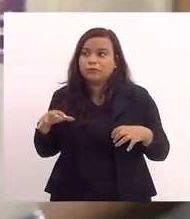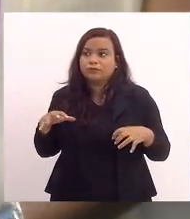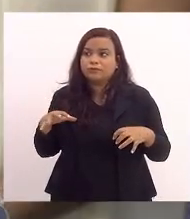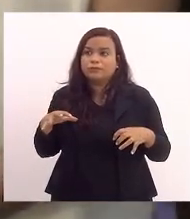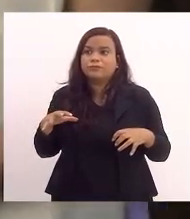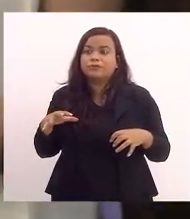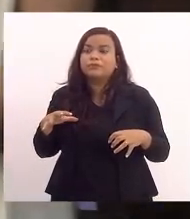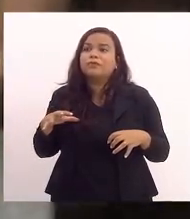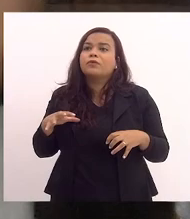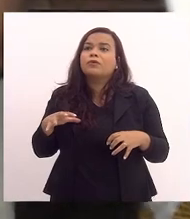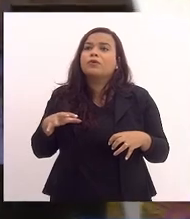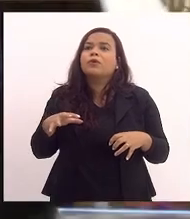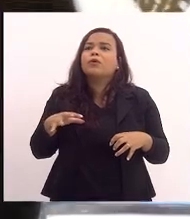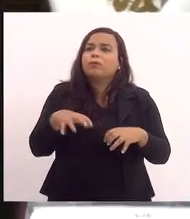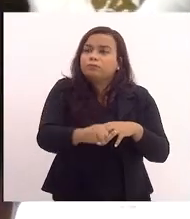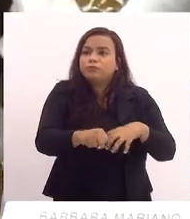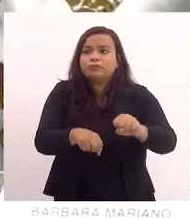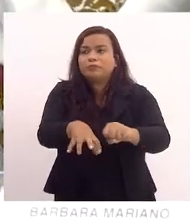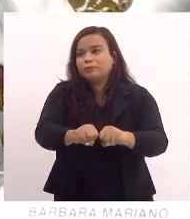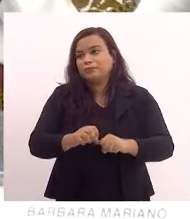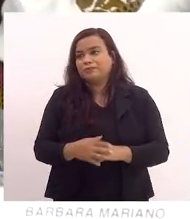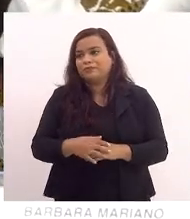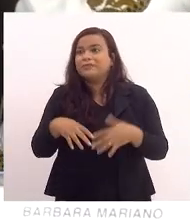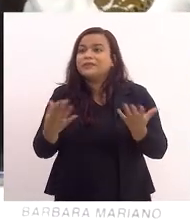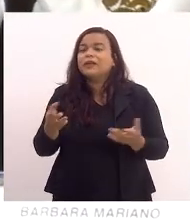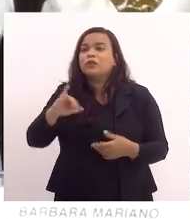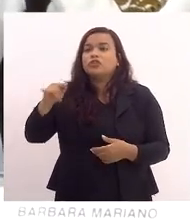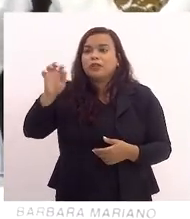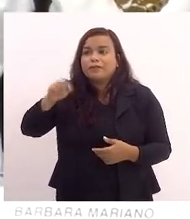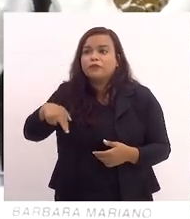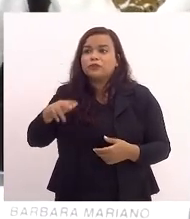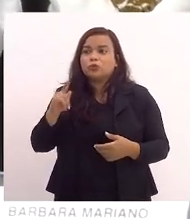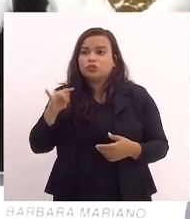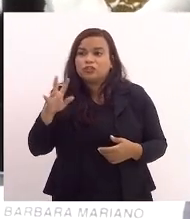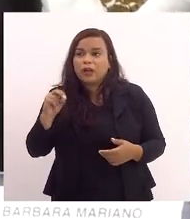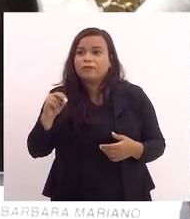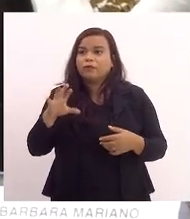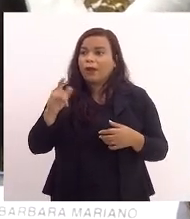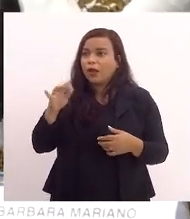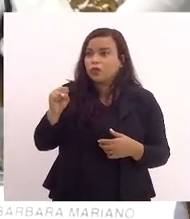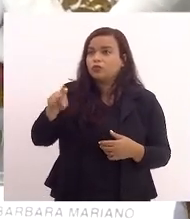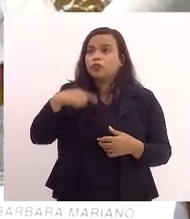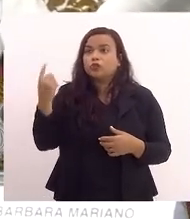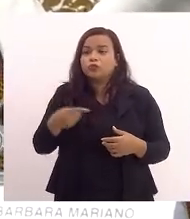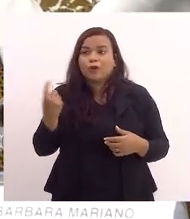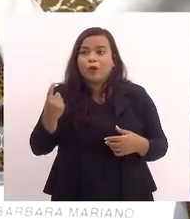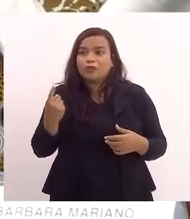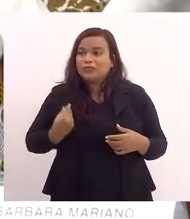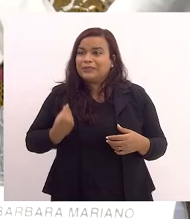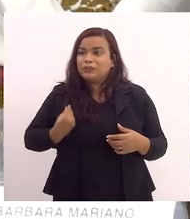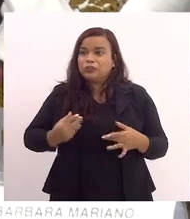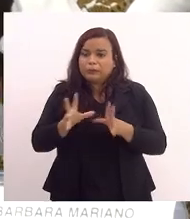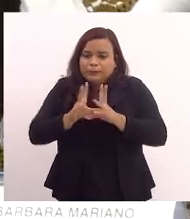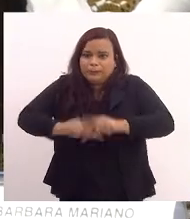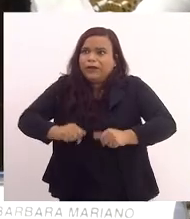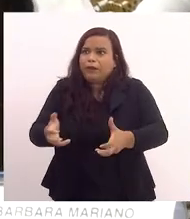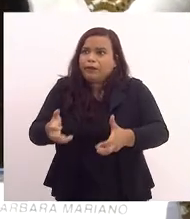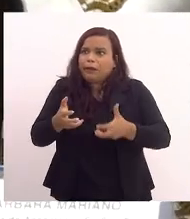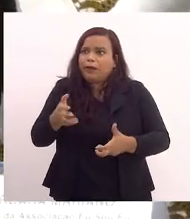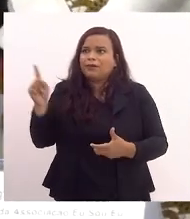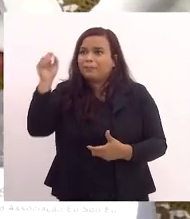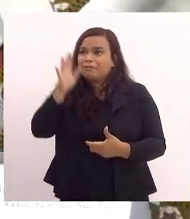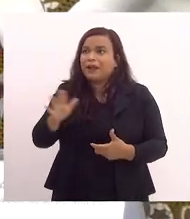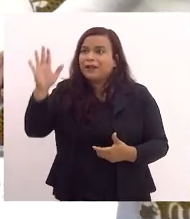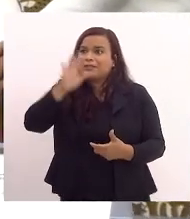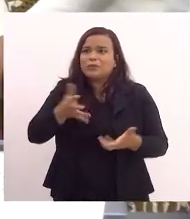Gustavo, Jefferson, Carlos, é que nós não mais existíssemos. O Brasil não era para ser uma sociedade multirracial